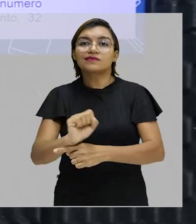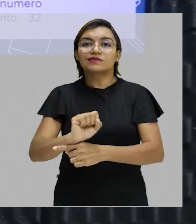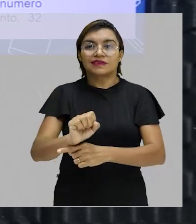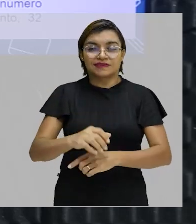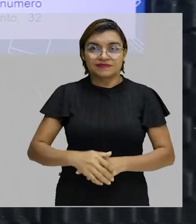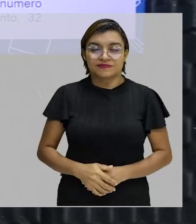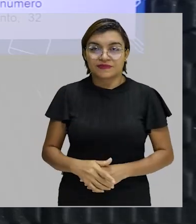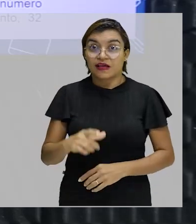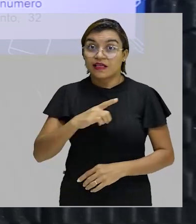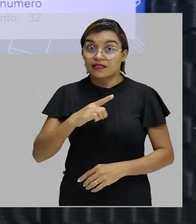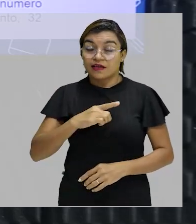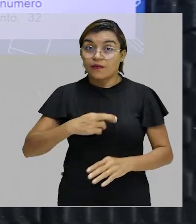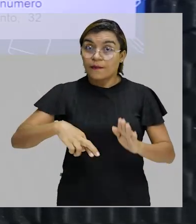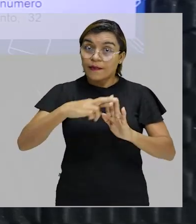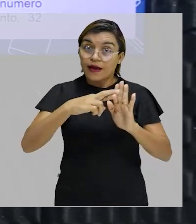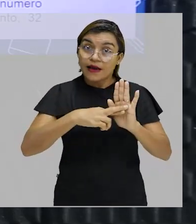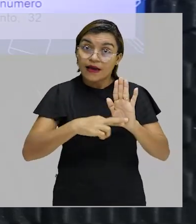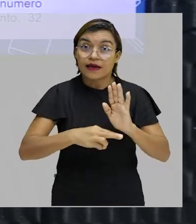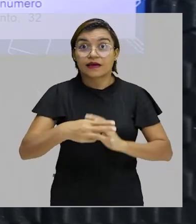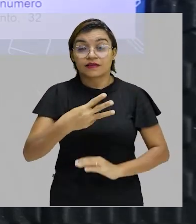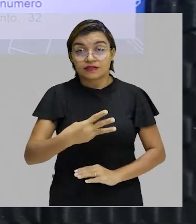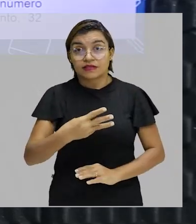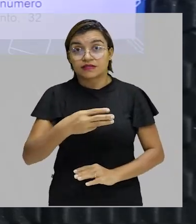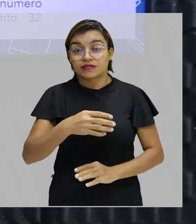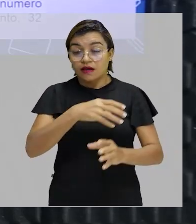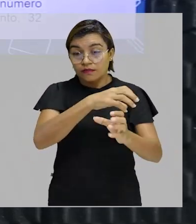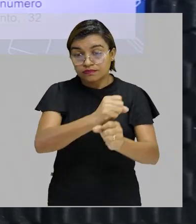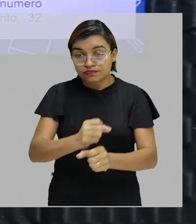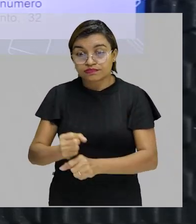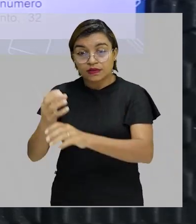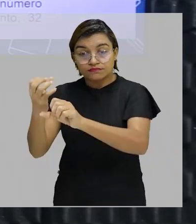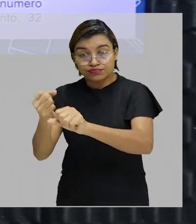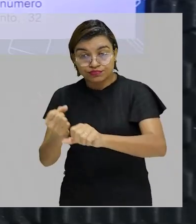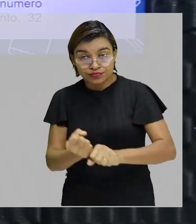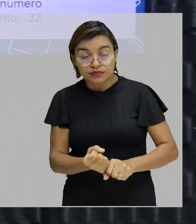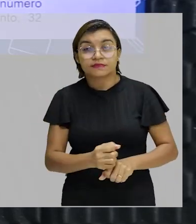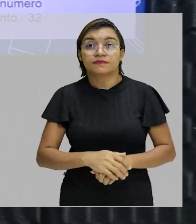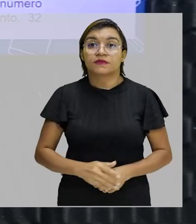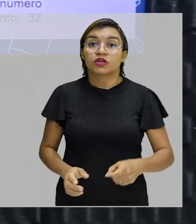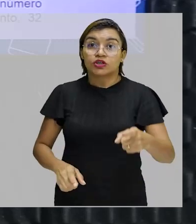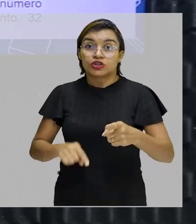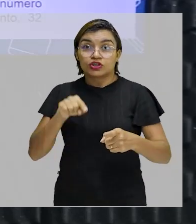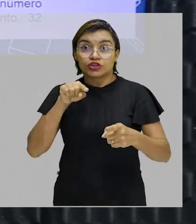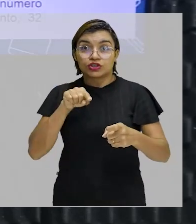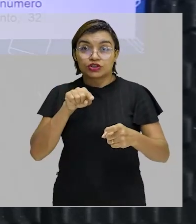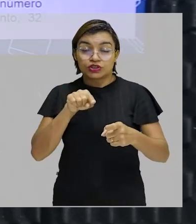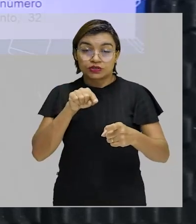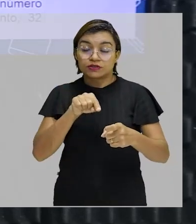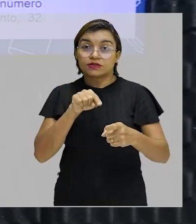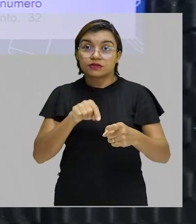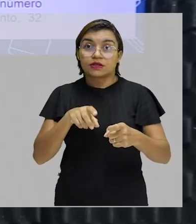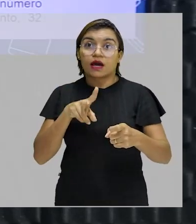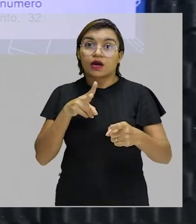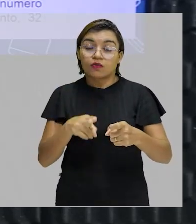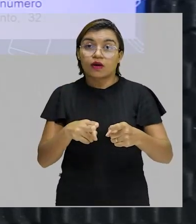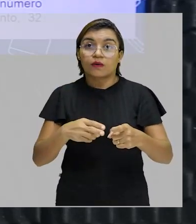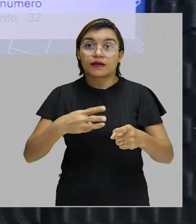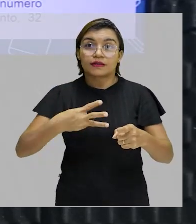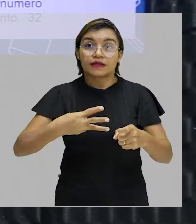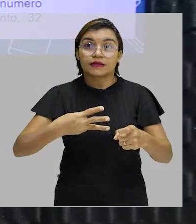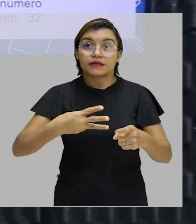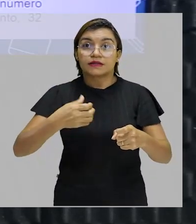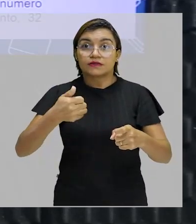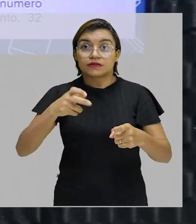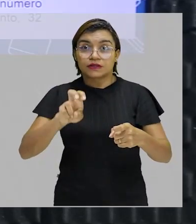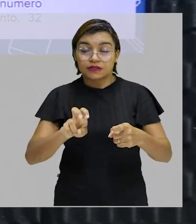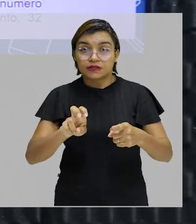uma regra de 3. Então, fazendo meios pelo extremo, isolando x, 315 dividido por 5,